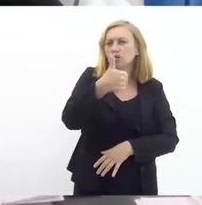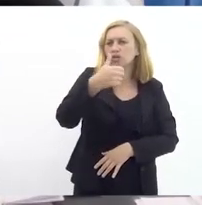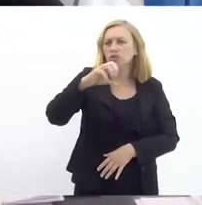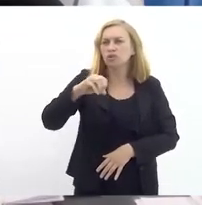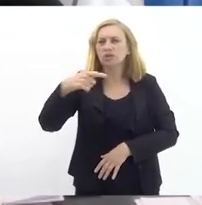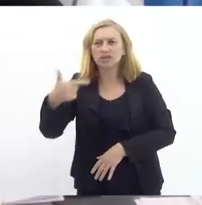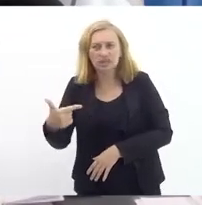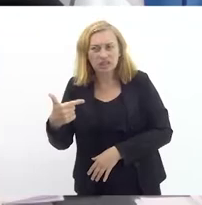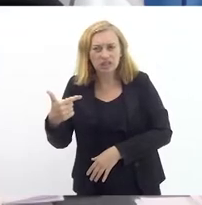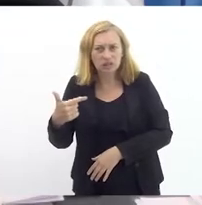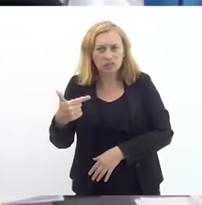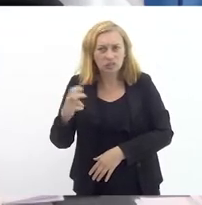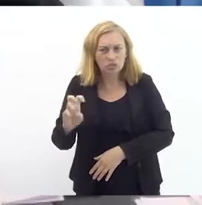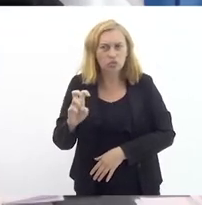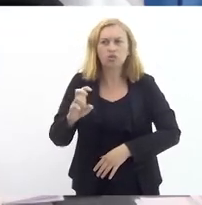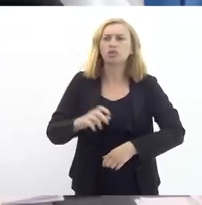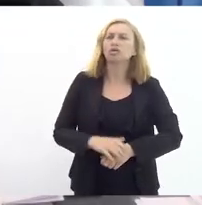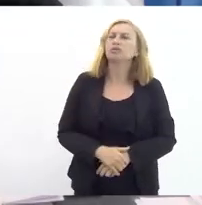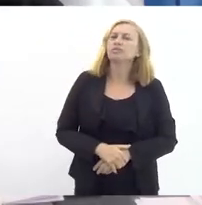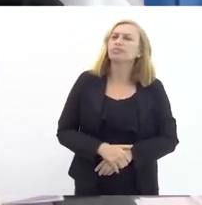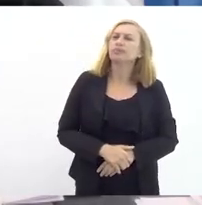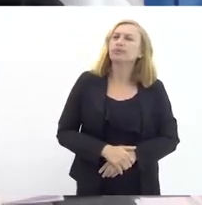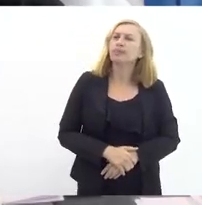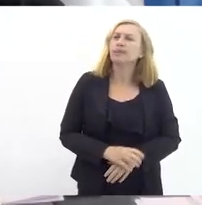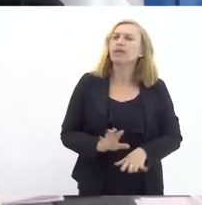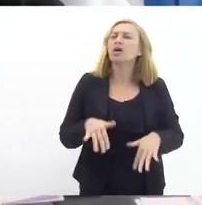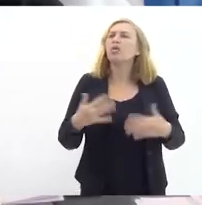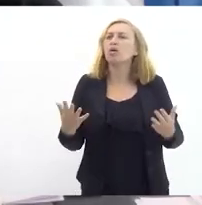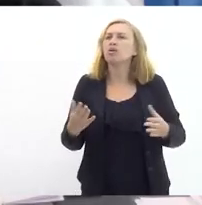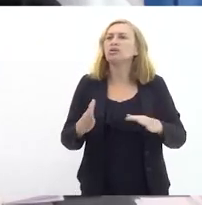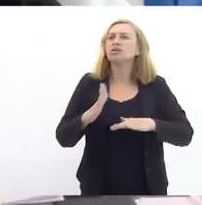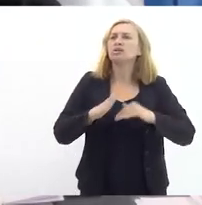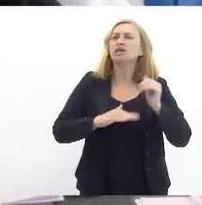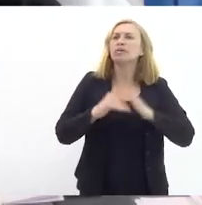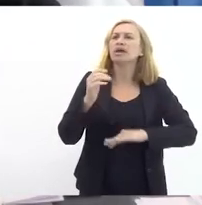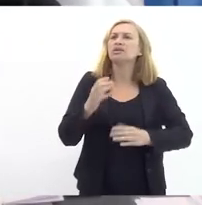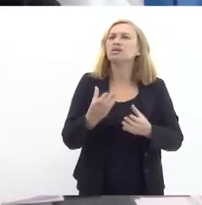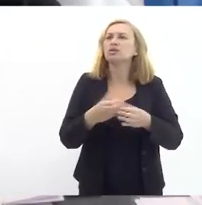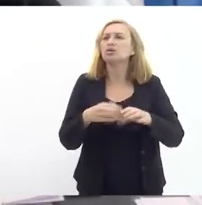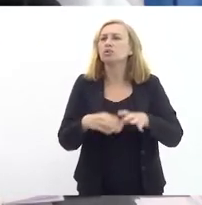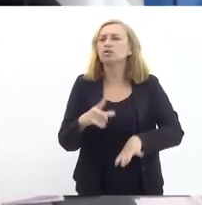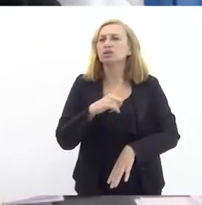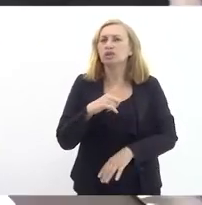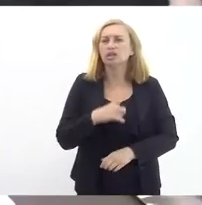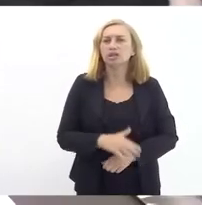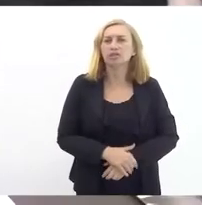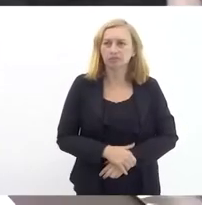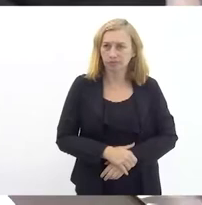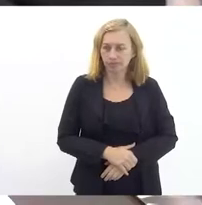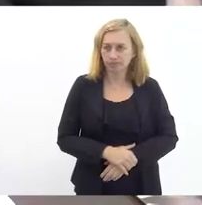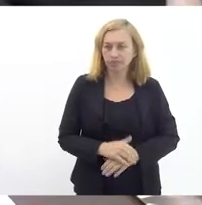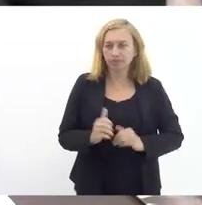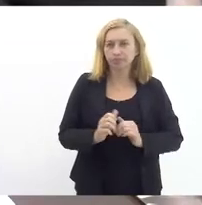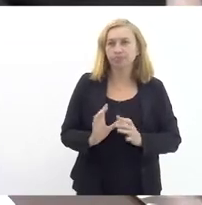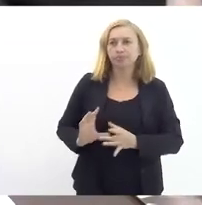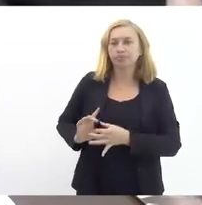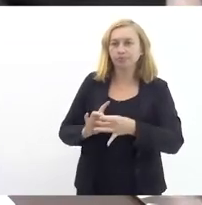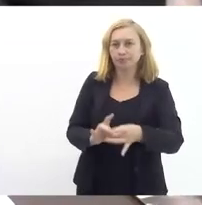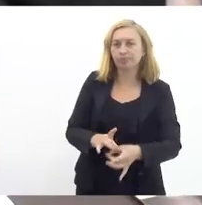na hipótese da realização de um concurso, seria um concurso feito para que funções, para que cargos? Na verdade, complementando o que o Edipo disse